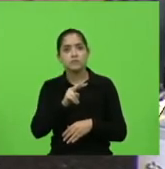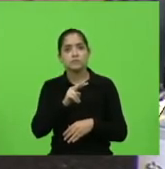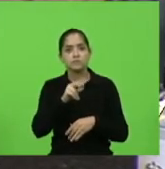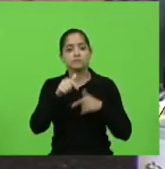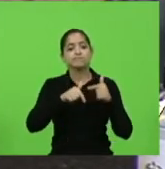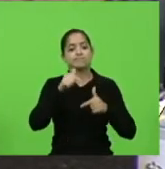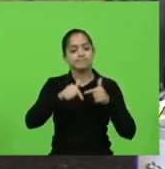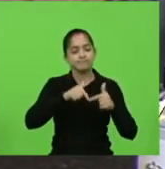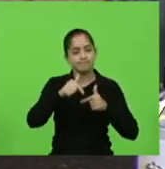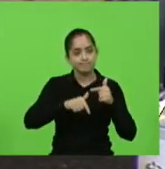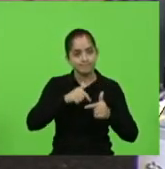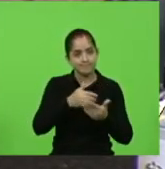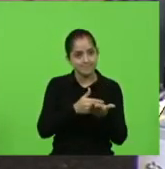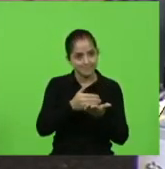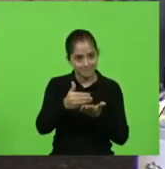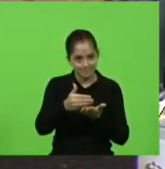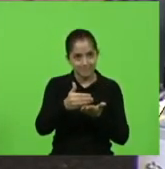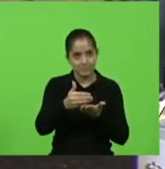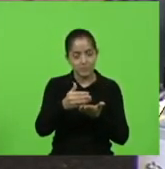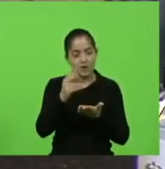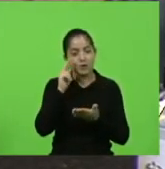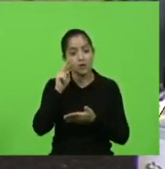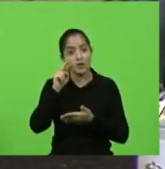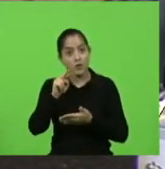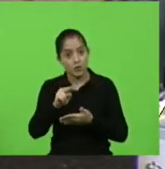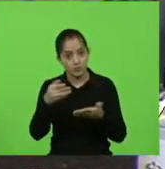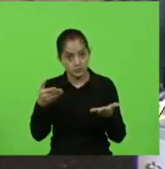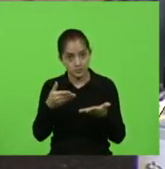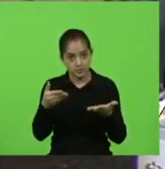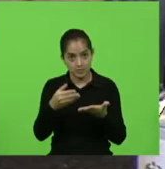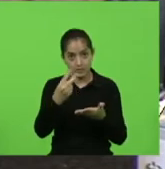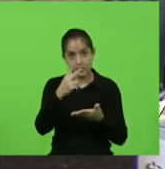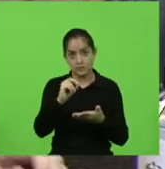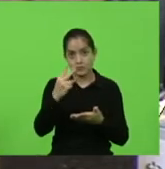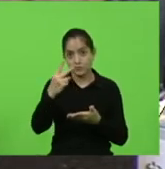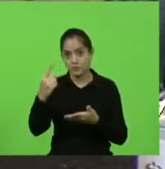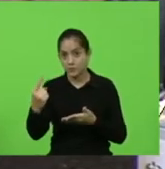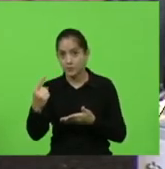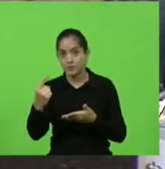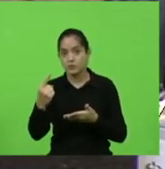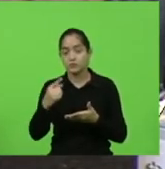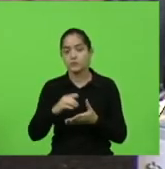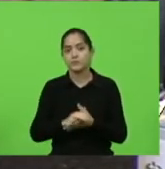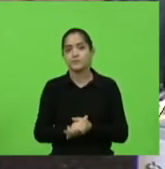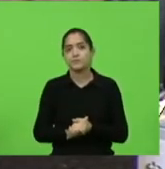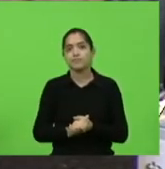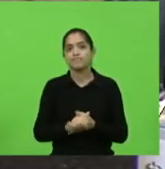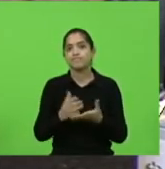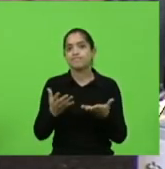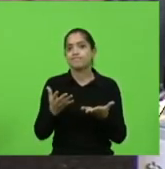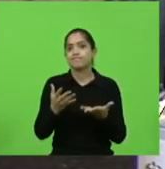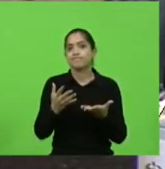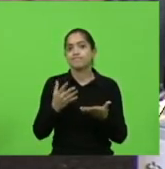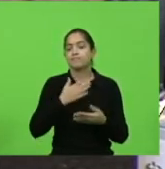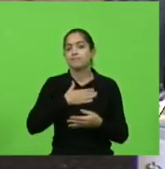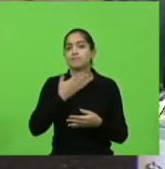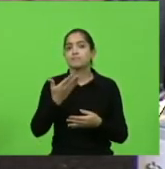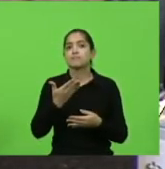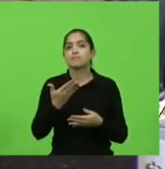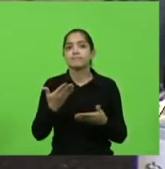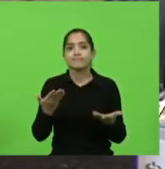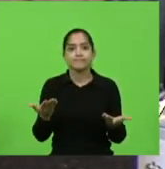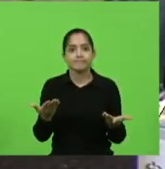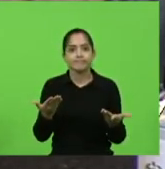que iniciamos em 2019, agora olho para o ano que nós estamos, de 2021, eu fico assustado com a